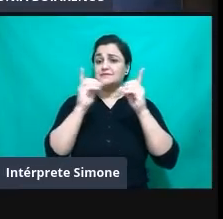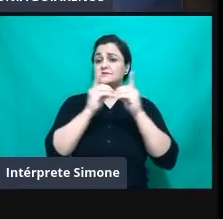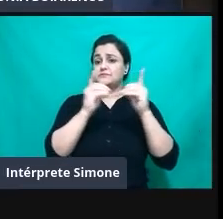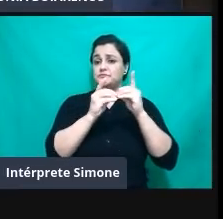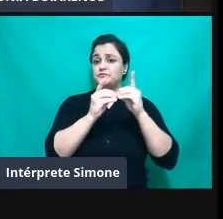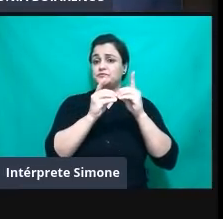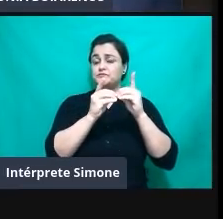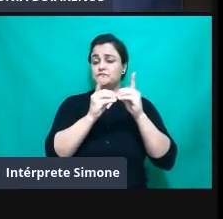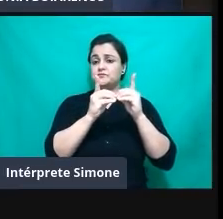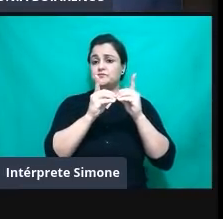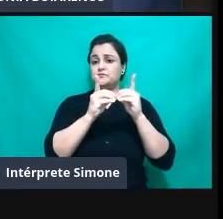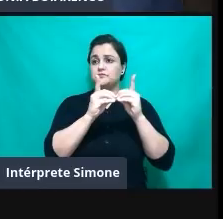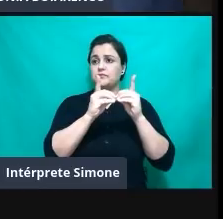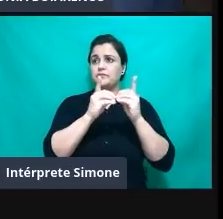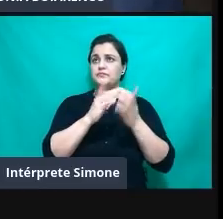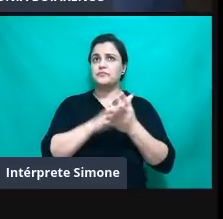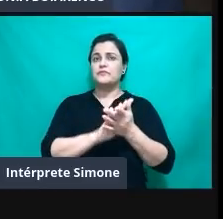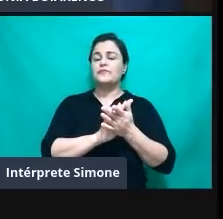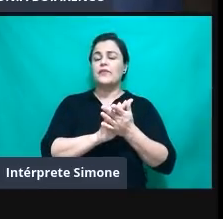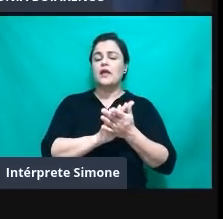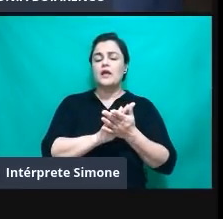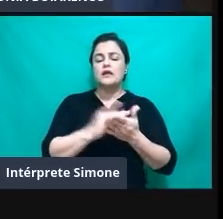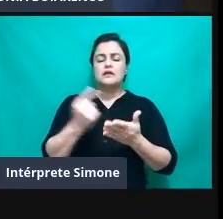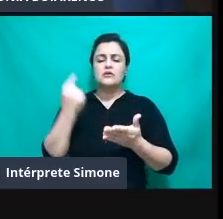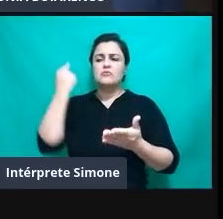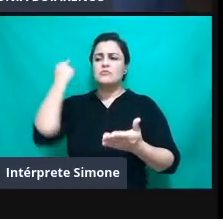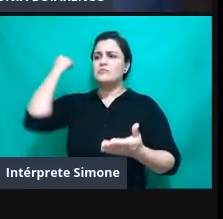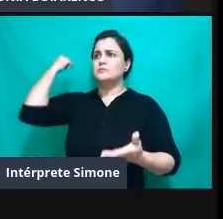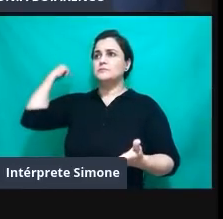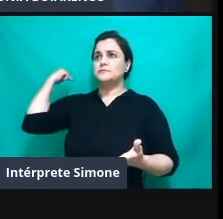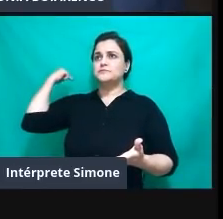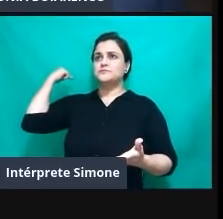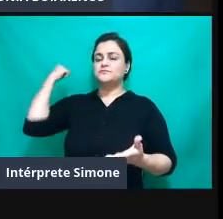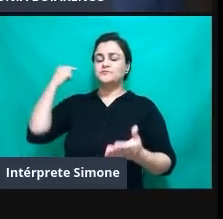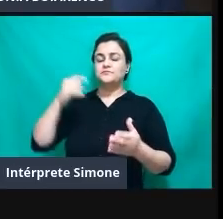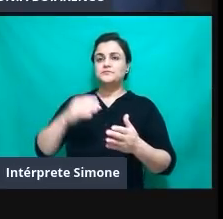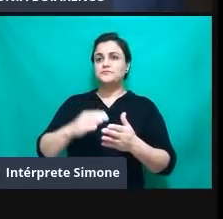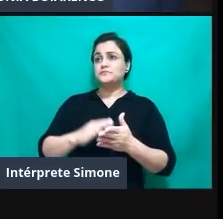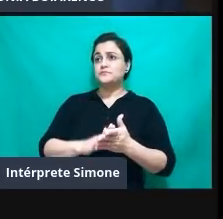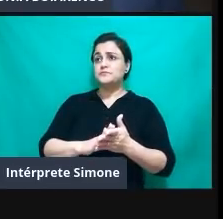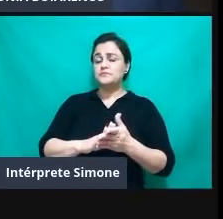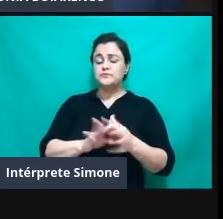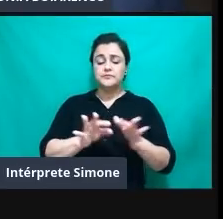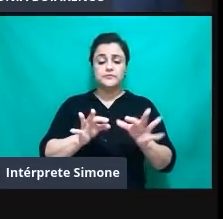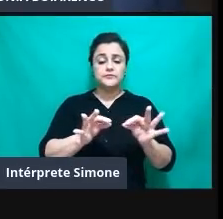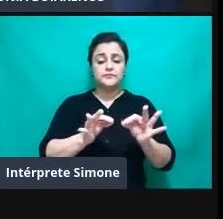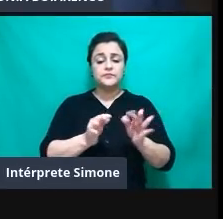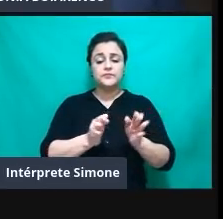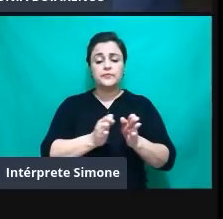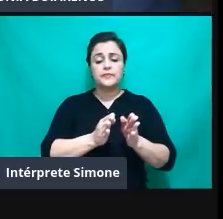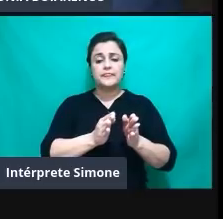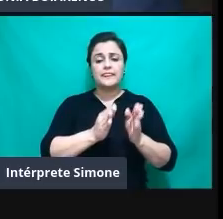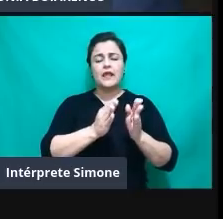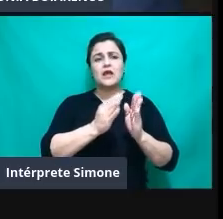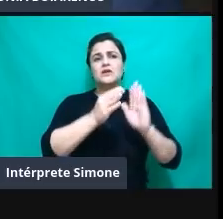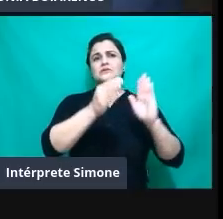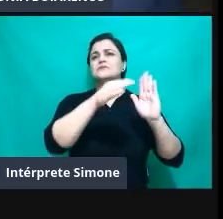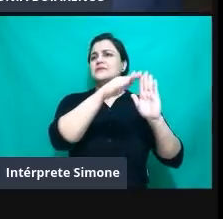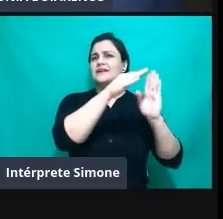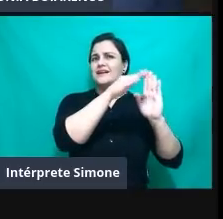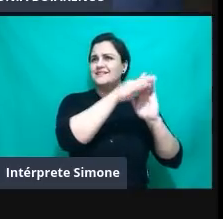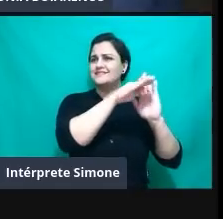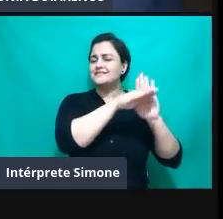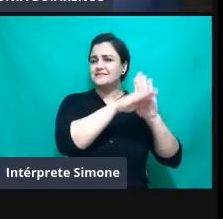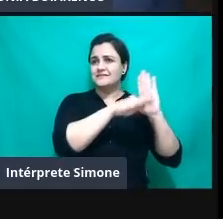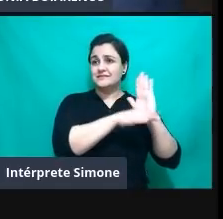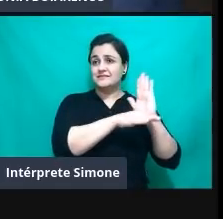vamos nos atentar muito em datas, né? Brincadeira. Essa sequência didática, ela vem até